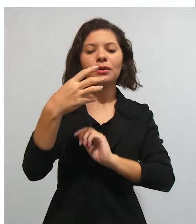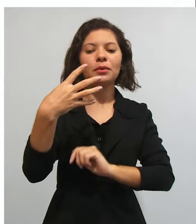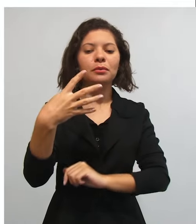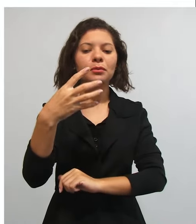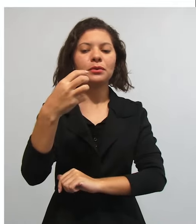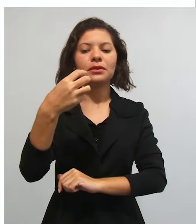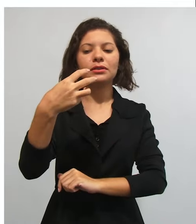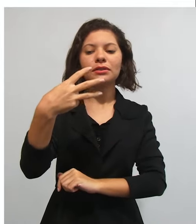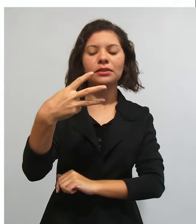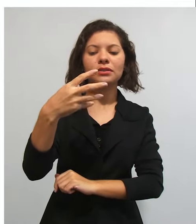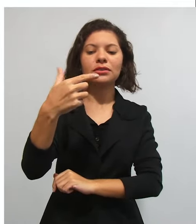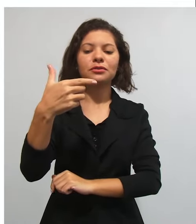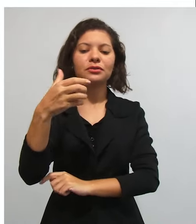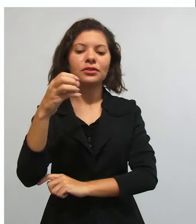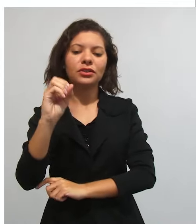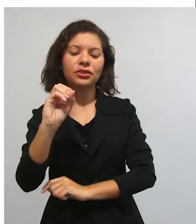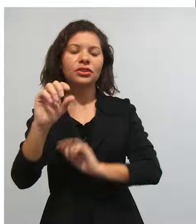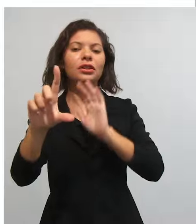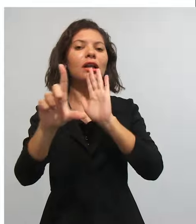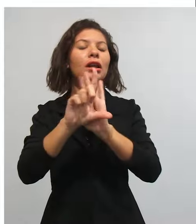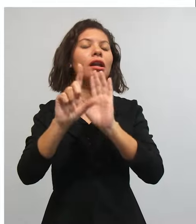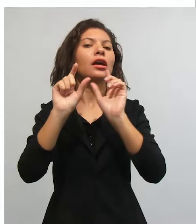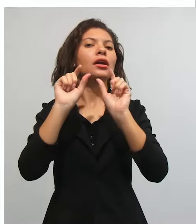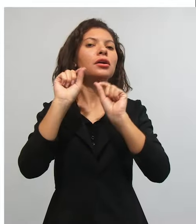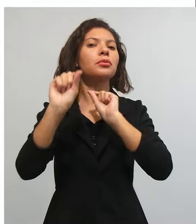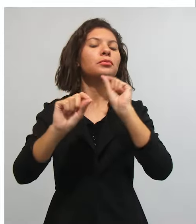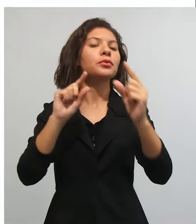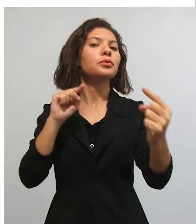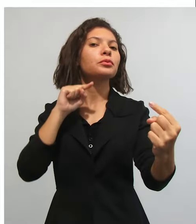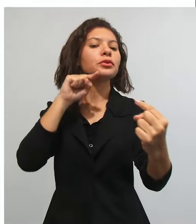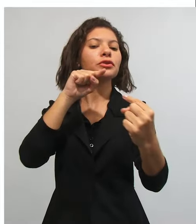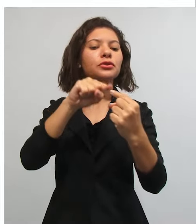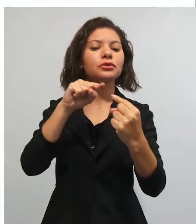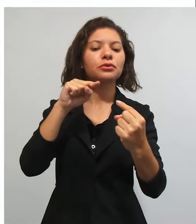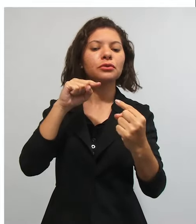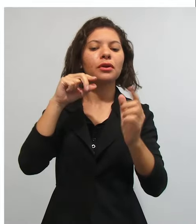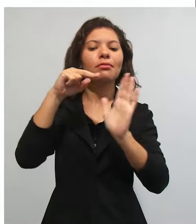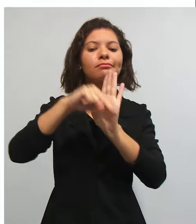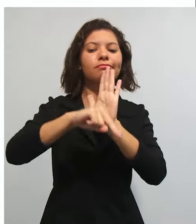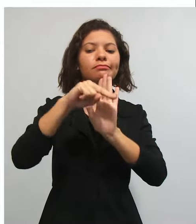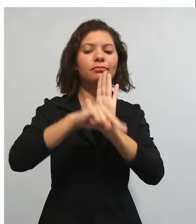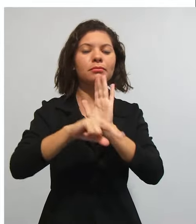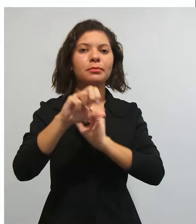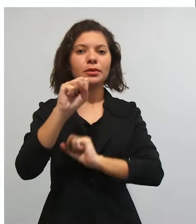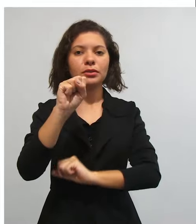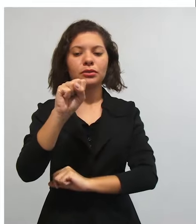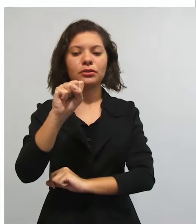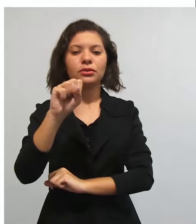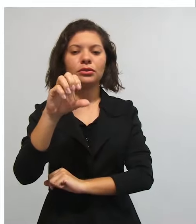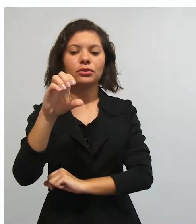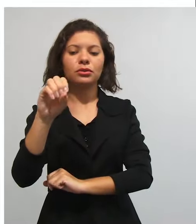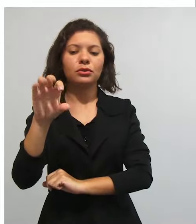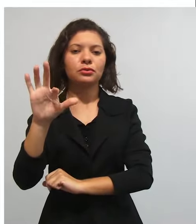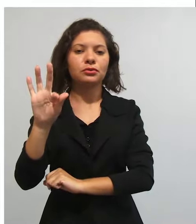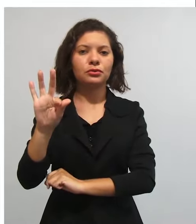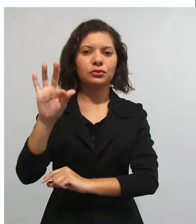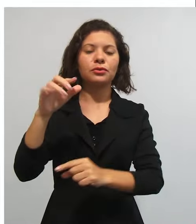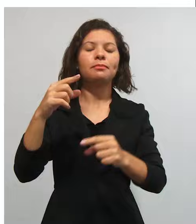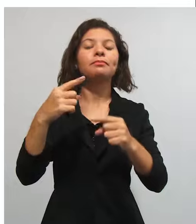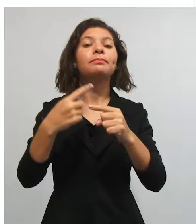sua codificação é normatizada pela SOF e dos estados